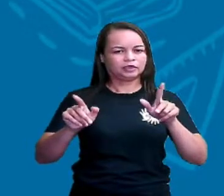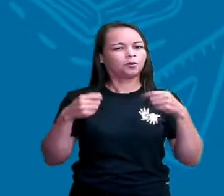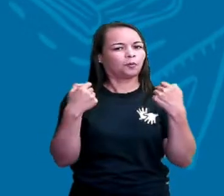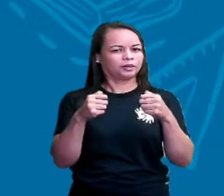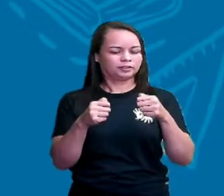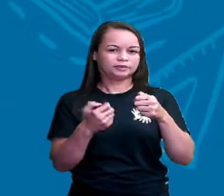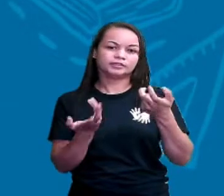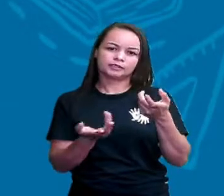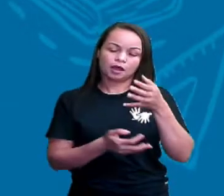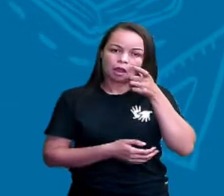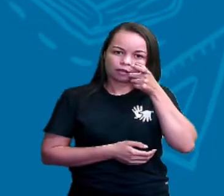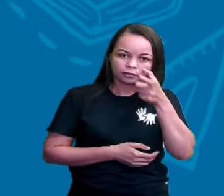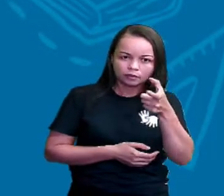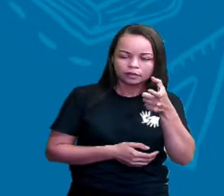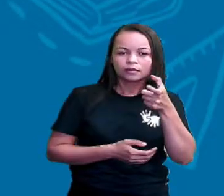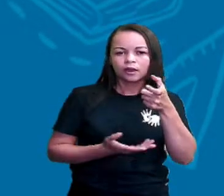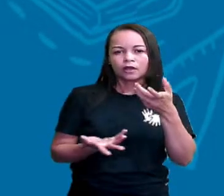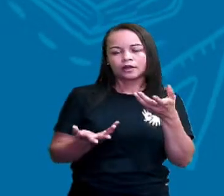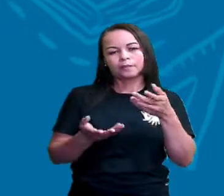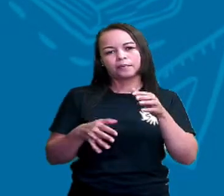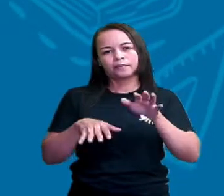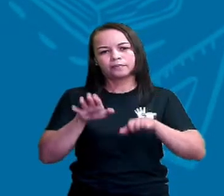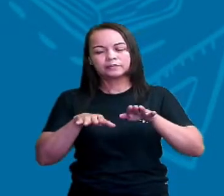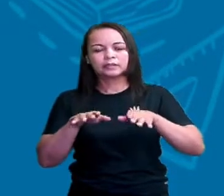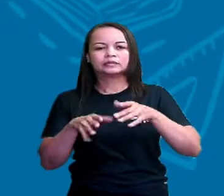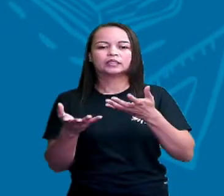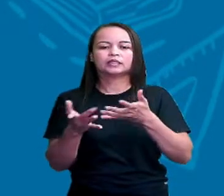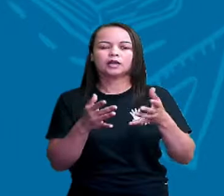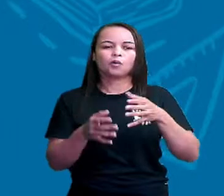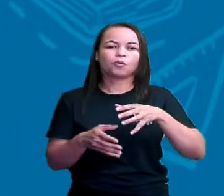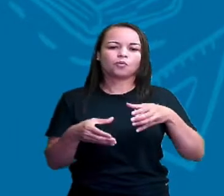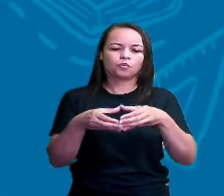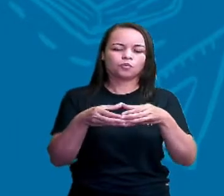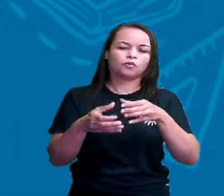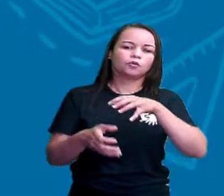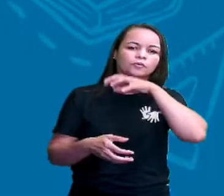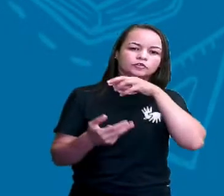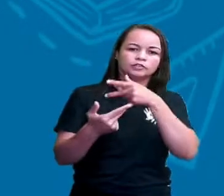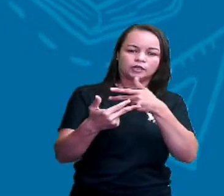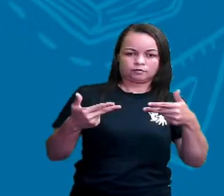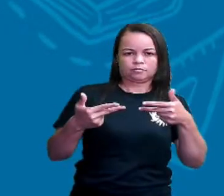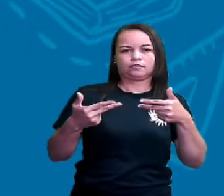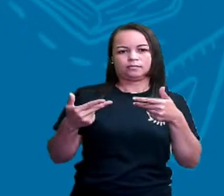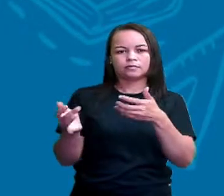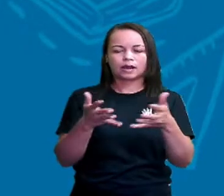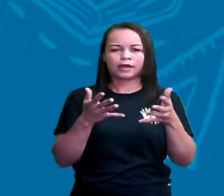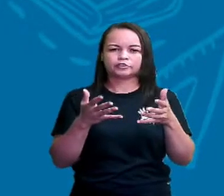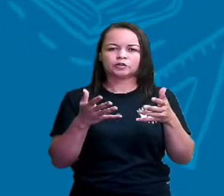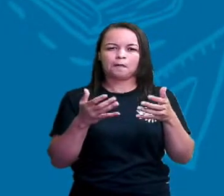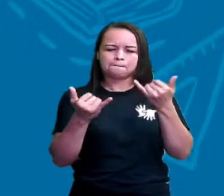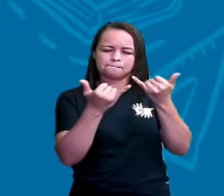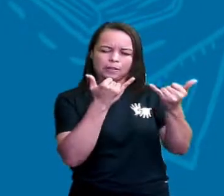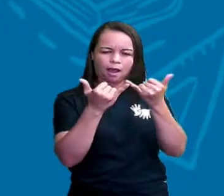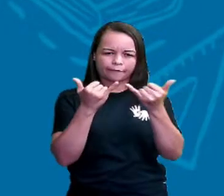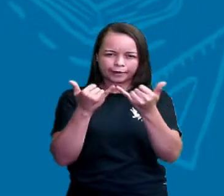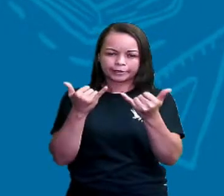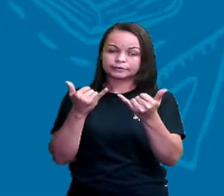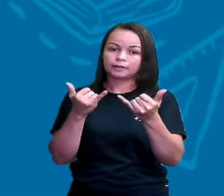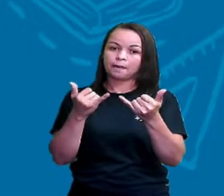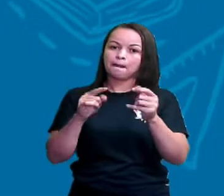ficar atento que apesar de alguns animais apresentarem características semelhantes, não necessariamente eles